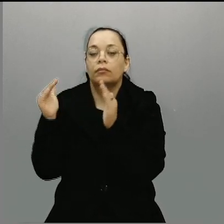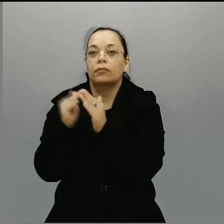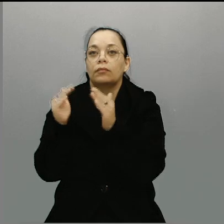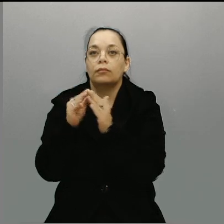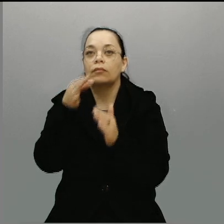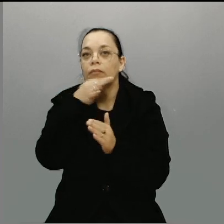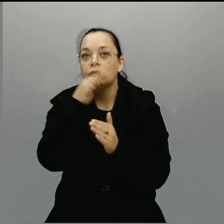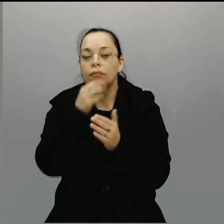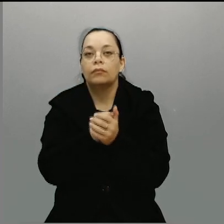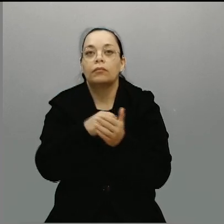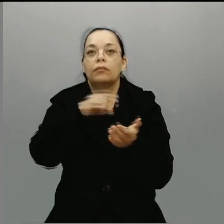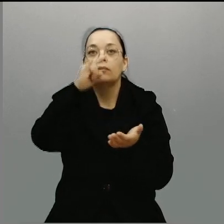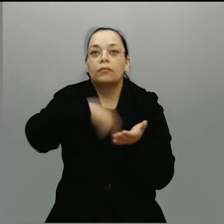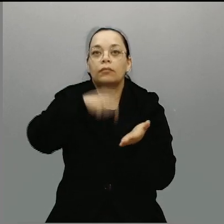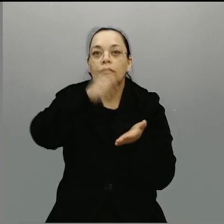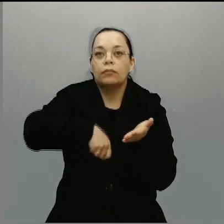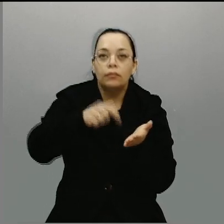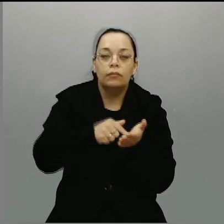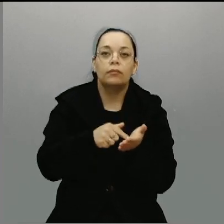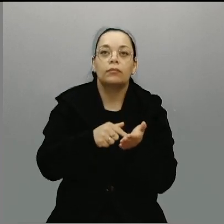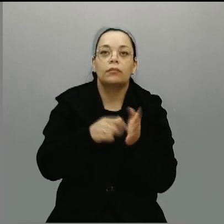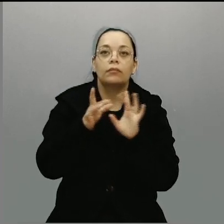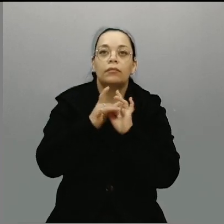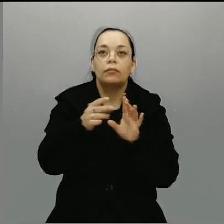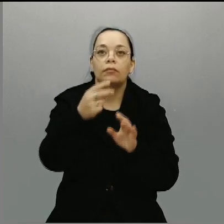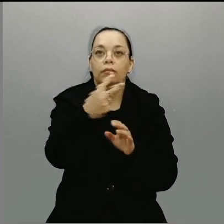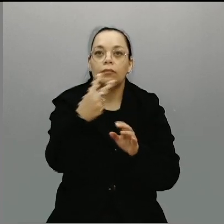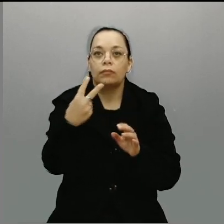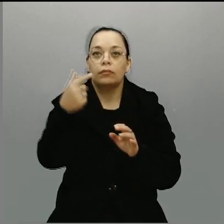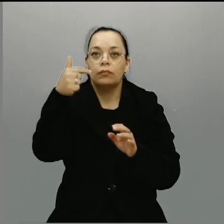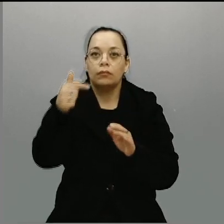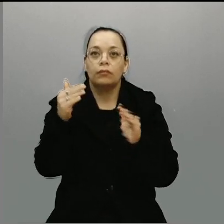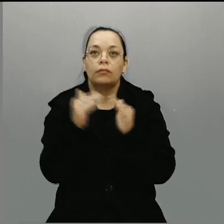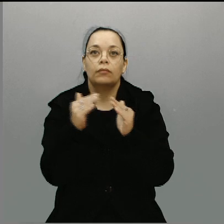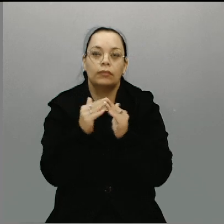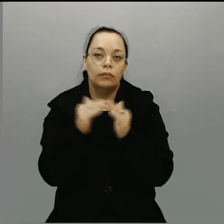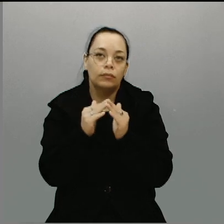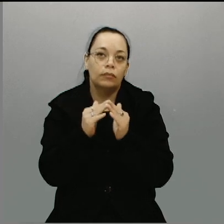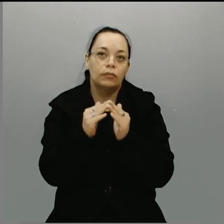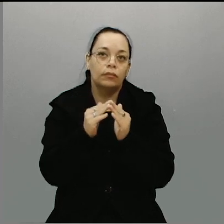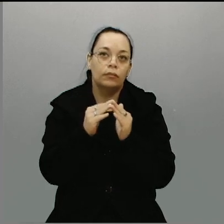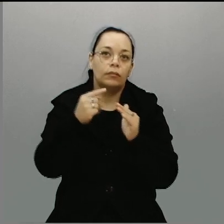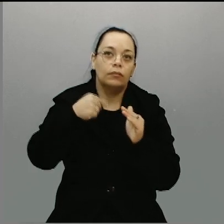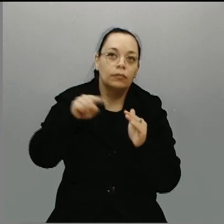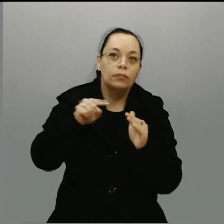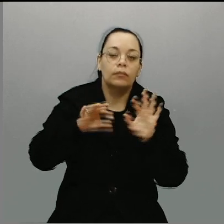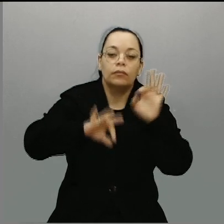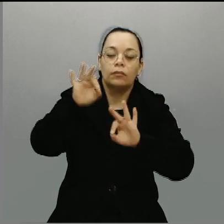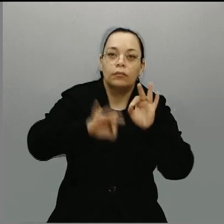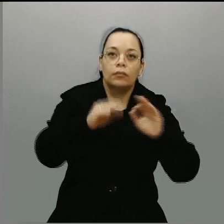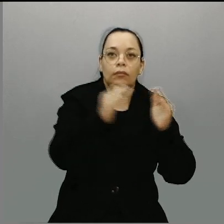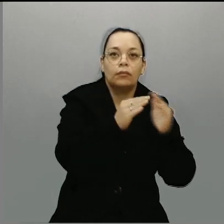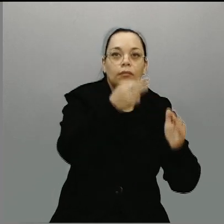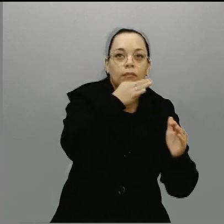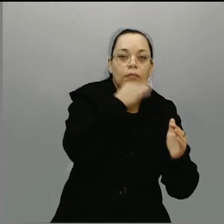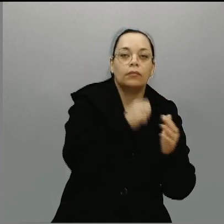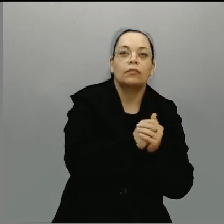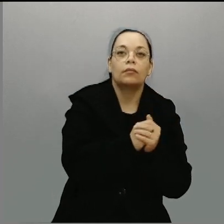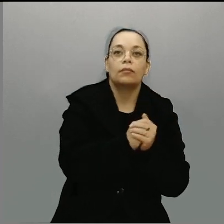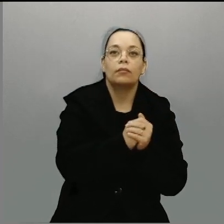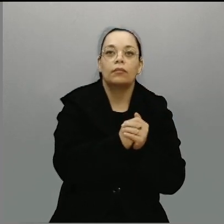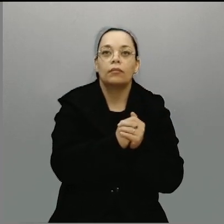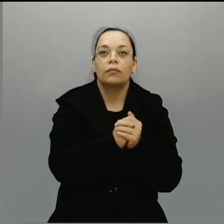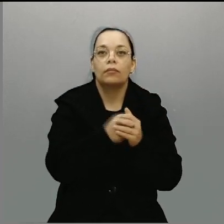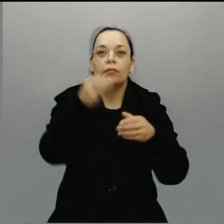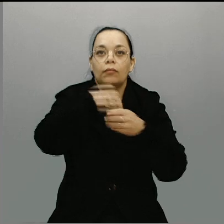município, assinaram então a ordem de início de 227 casos que foi plantado lá atrás do programa Casa é Sua do Estado, dentro